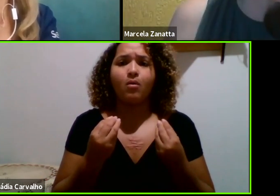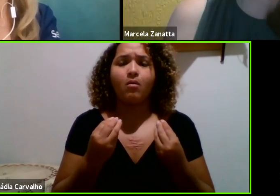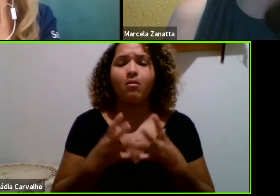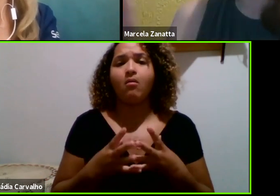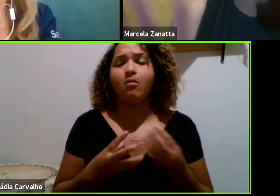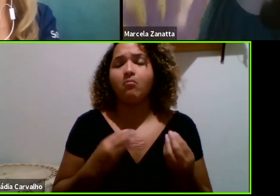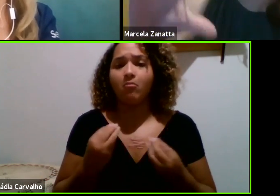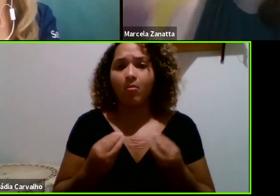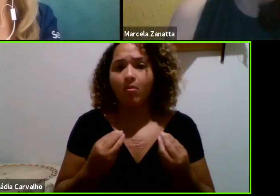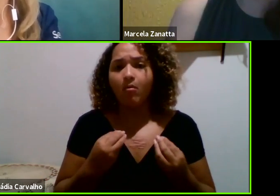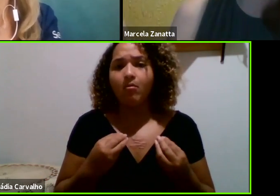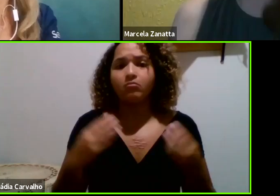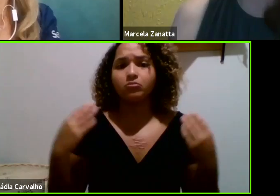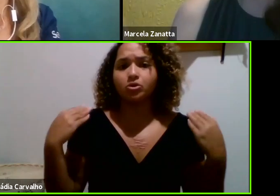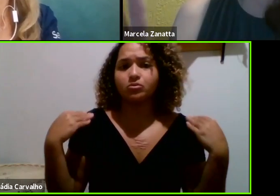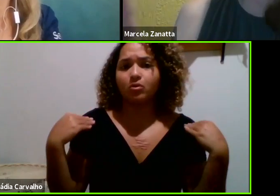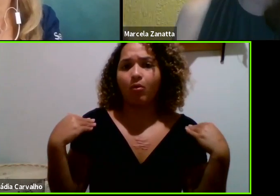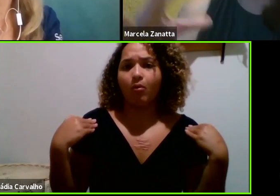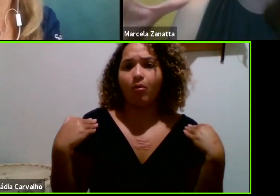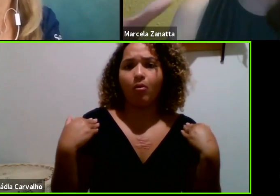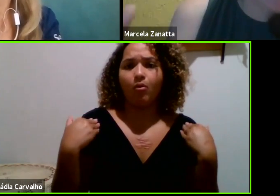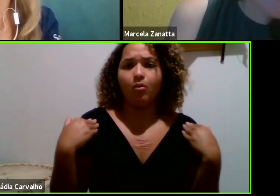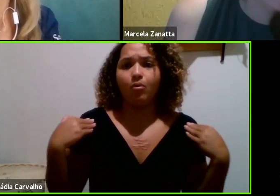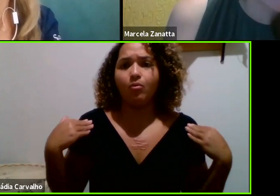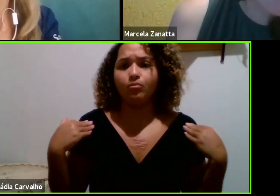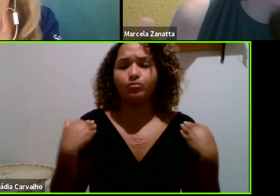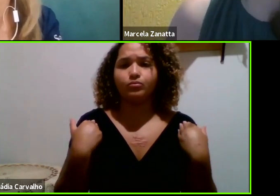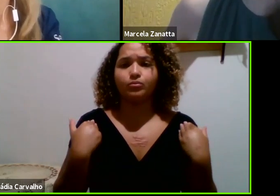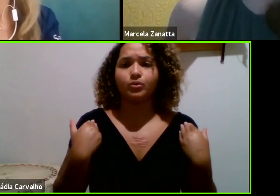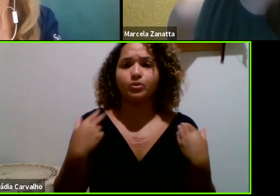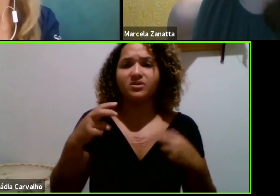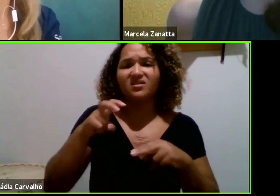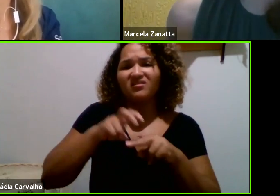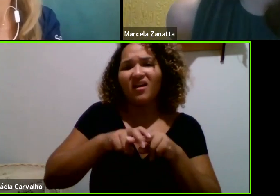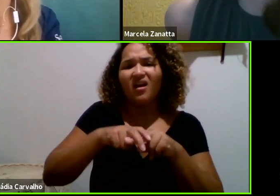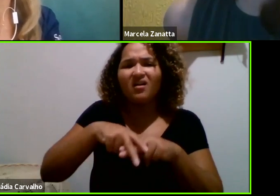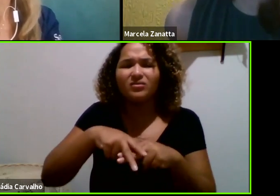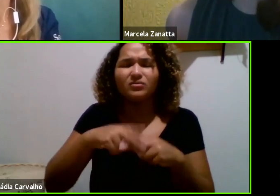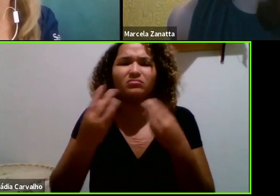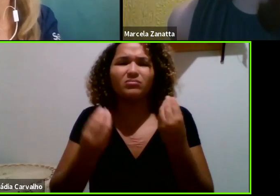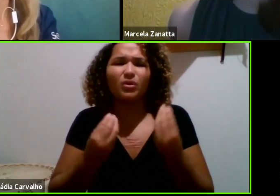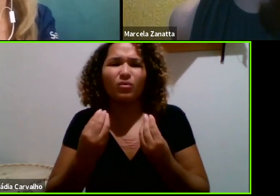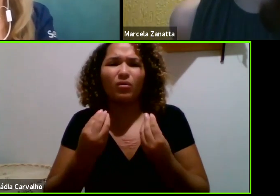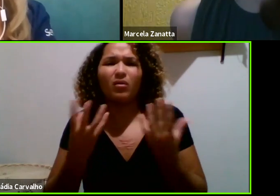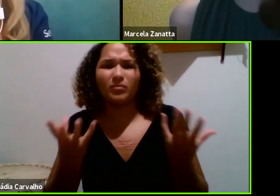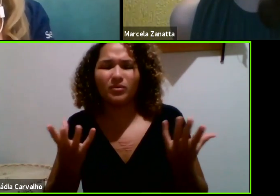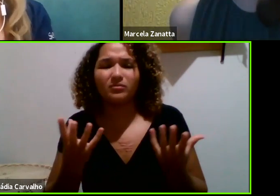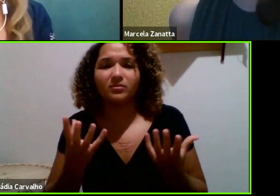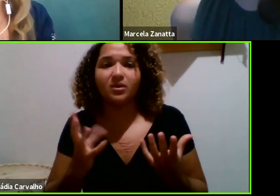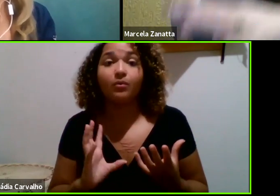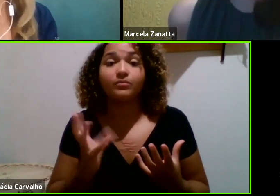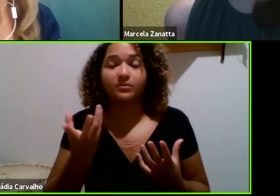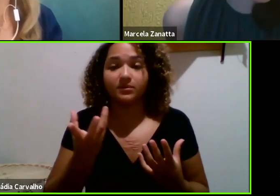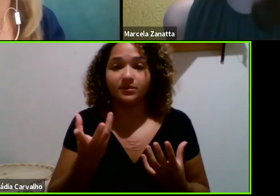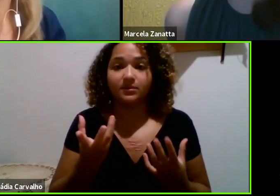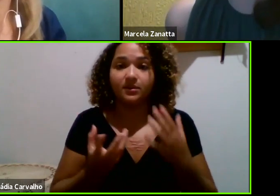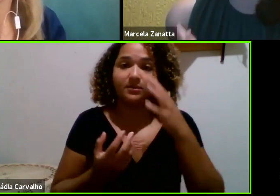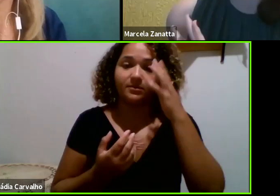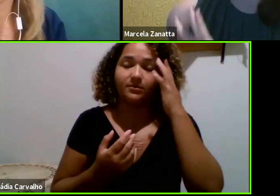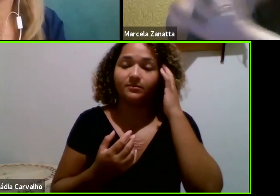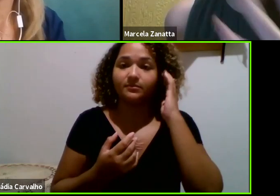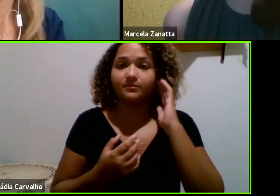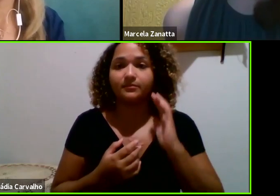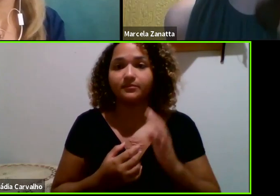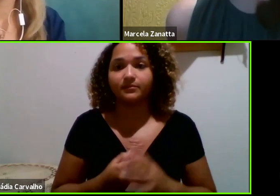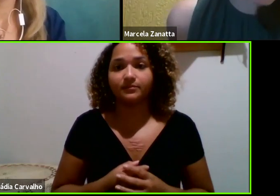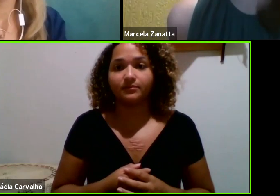gestante está de 4, se a gestante está na banqueta, eu digo, mas é muito mais fácil. Ela já está pronta. A única coisa que, assim, teria que adicionar no ALSO, mas assim,